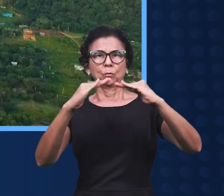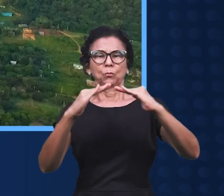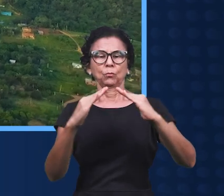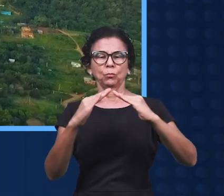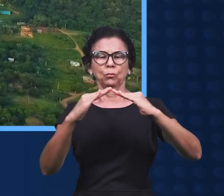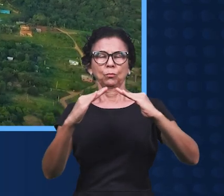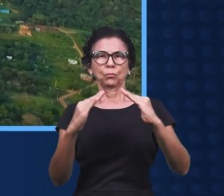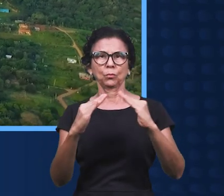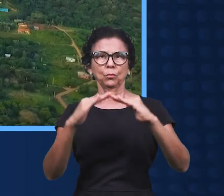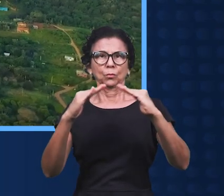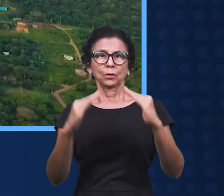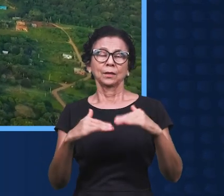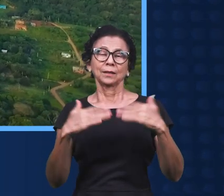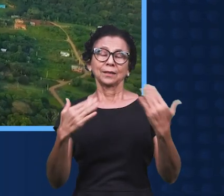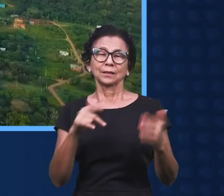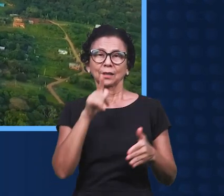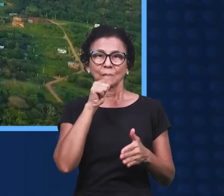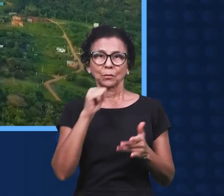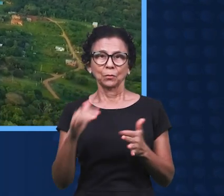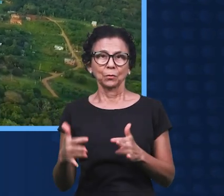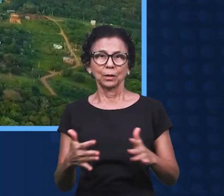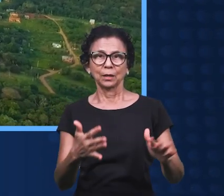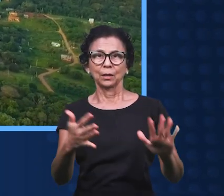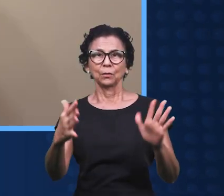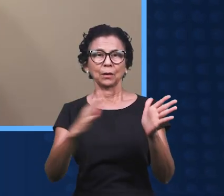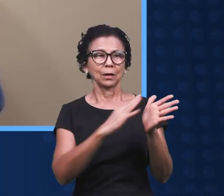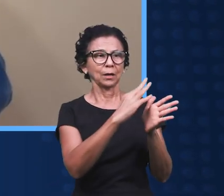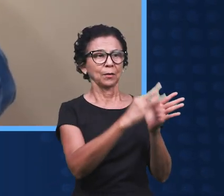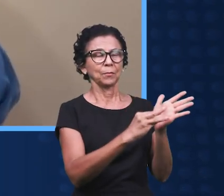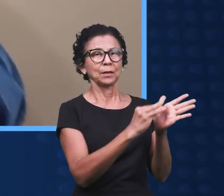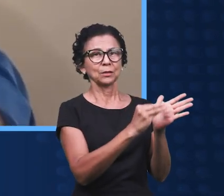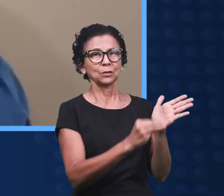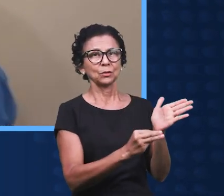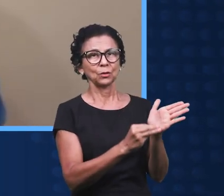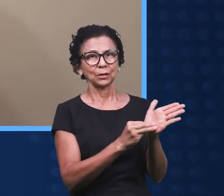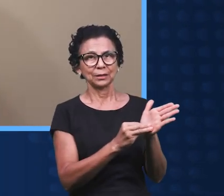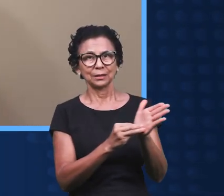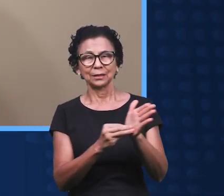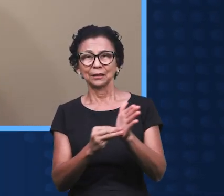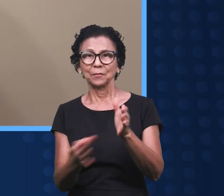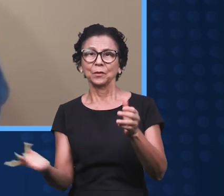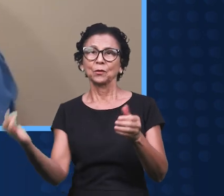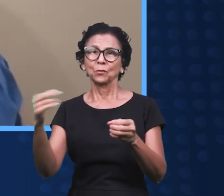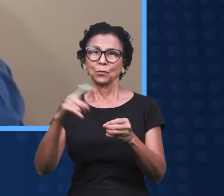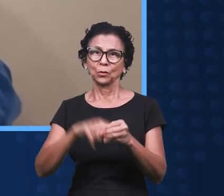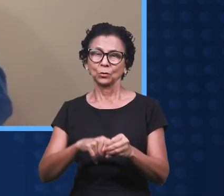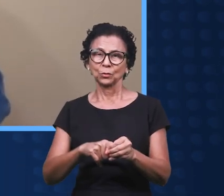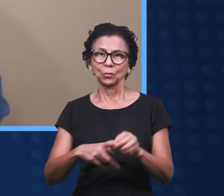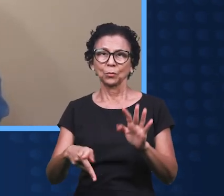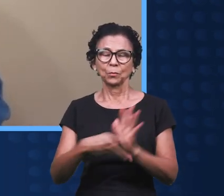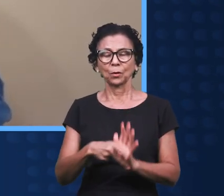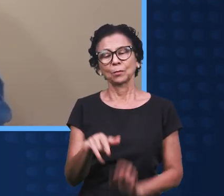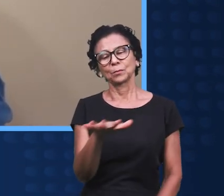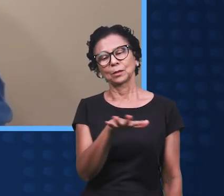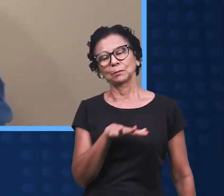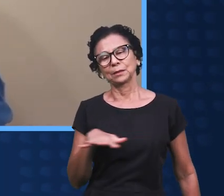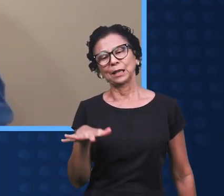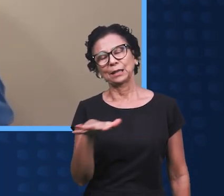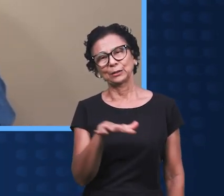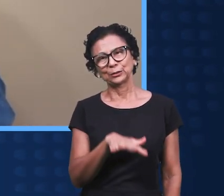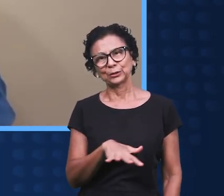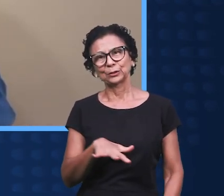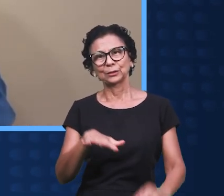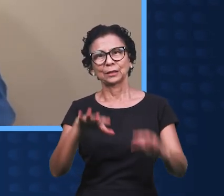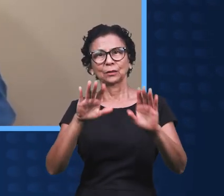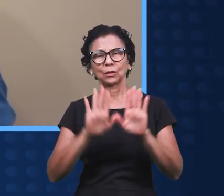ambiente que nós observamos na atualidade. Tudo isso é comprovado pela geologia, por aqueles que estudam solos, e